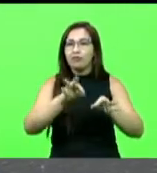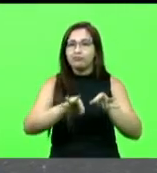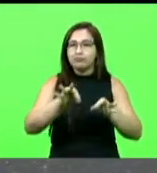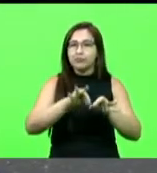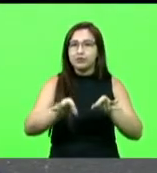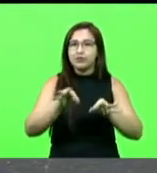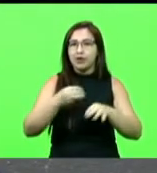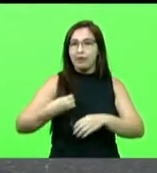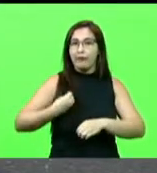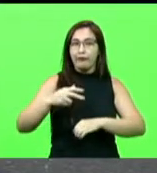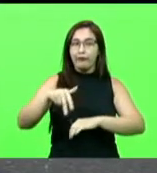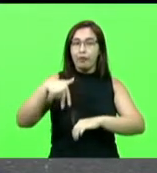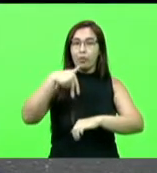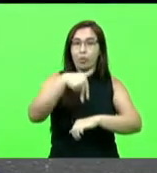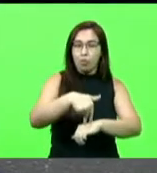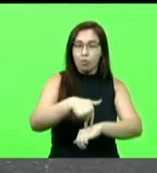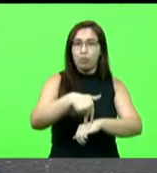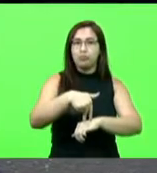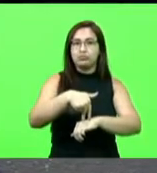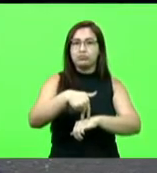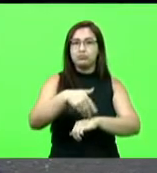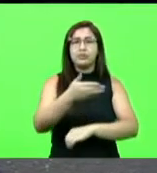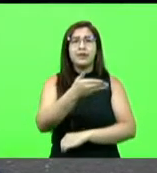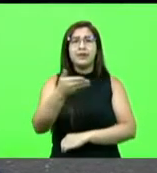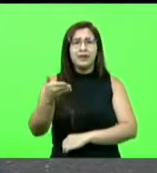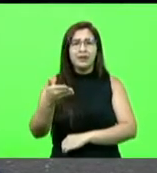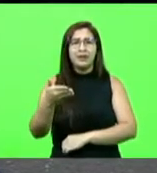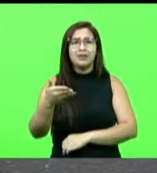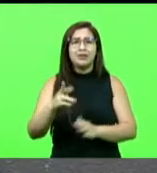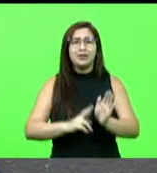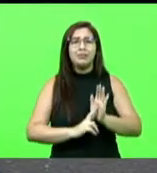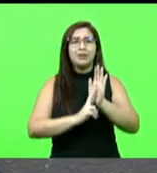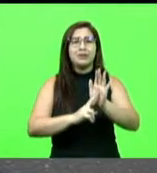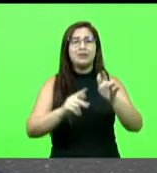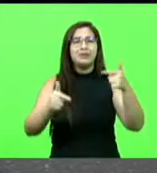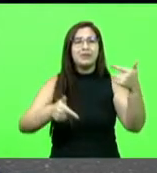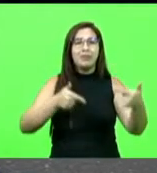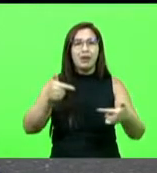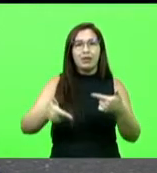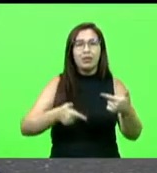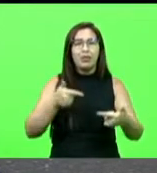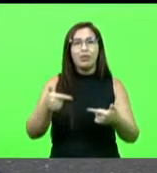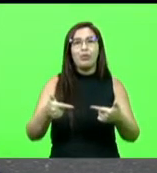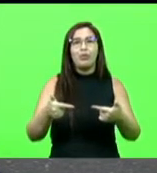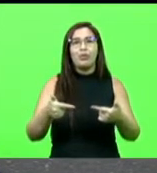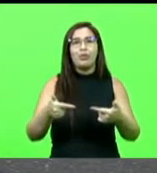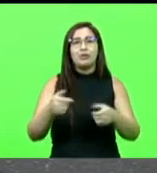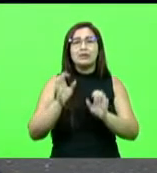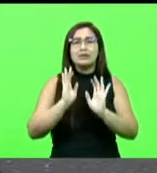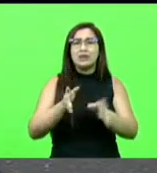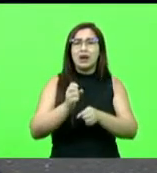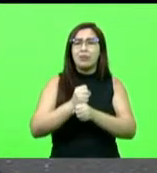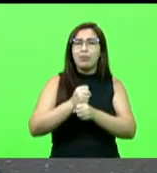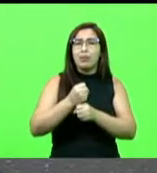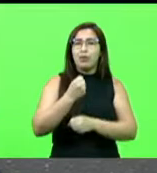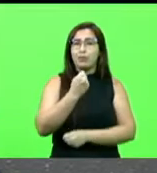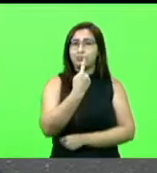presentes, que representam os trabalhadores. Aliás, já há 12 anos